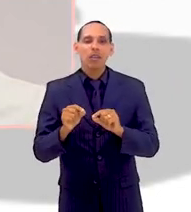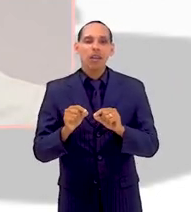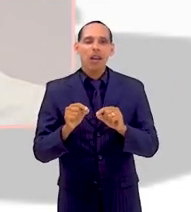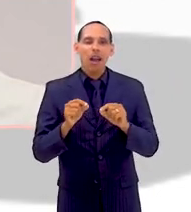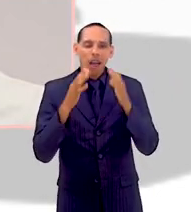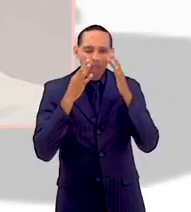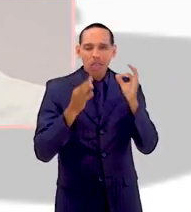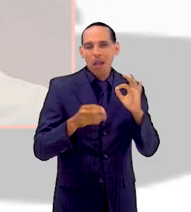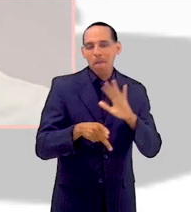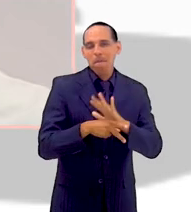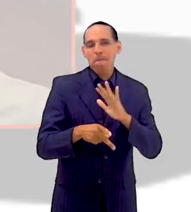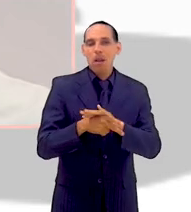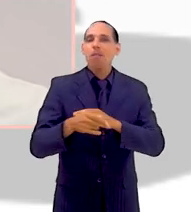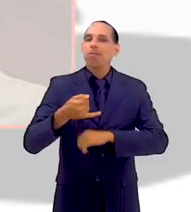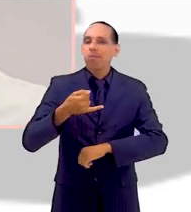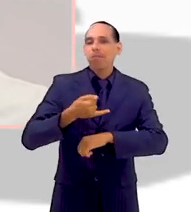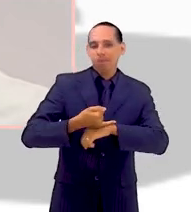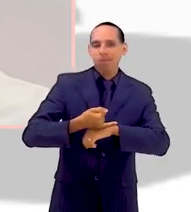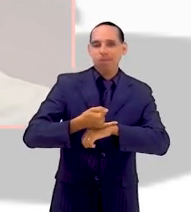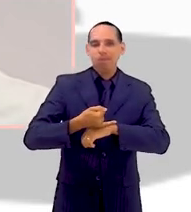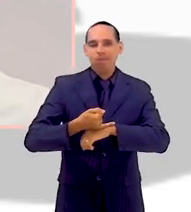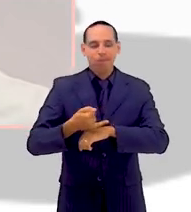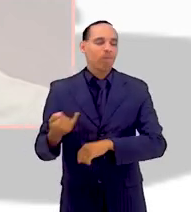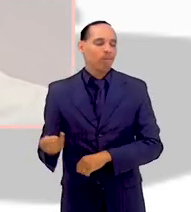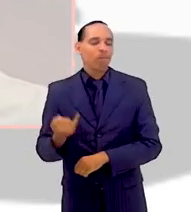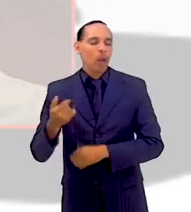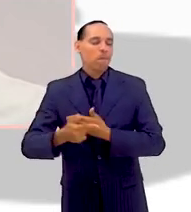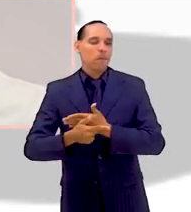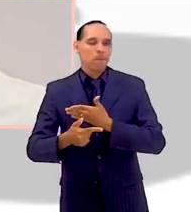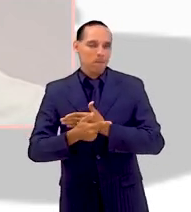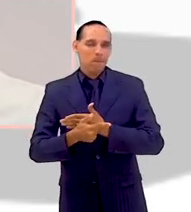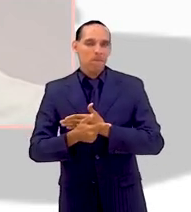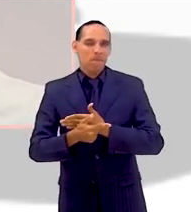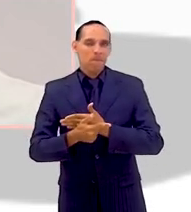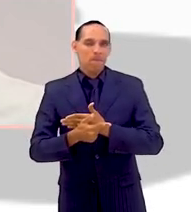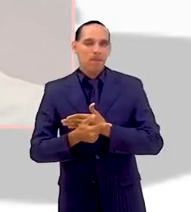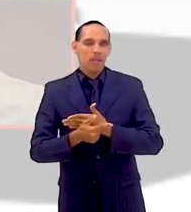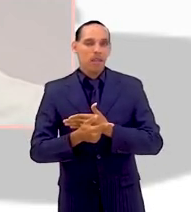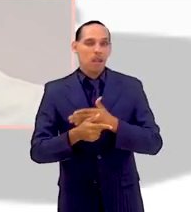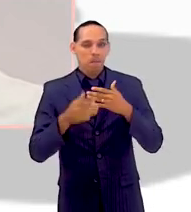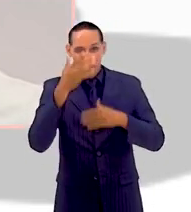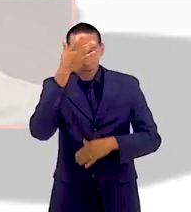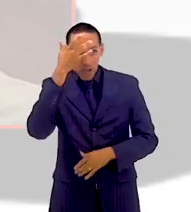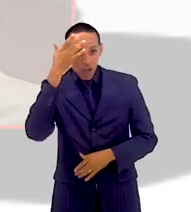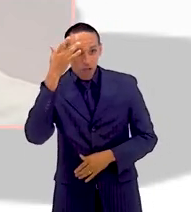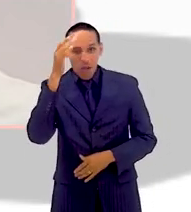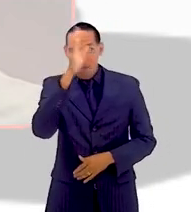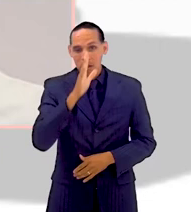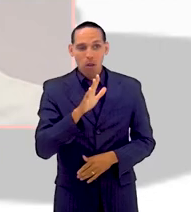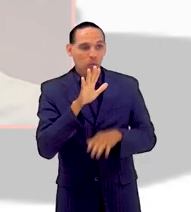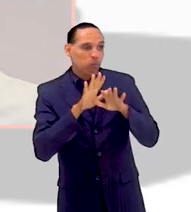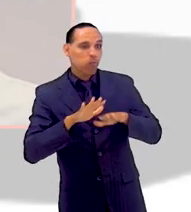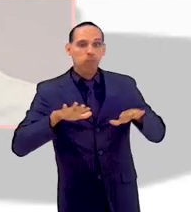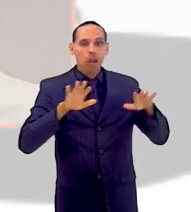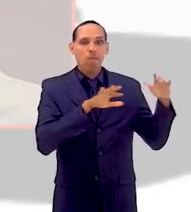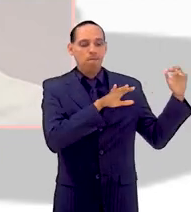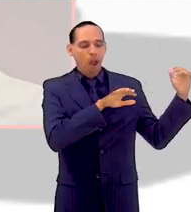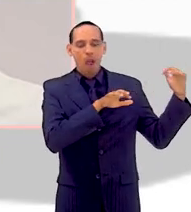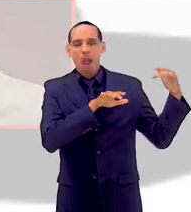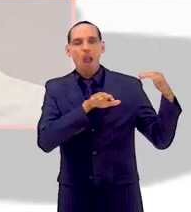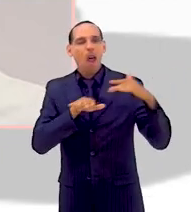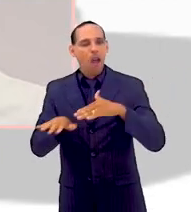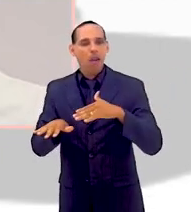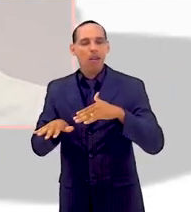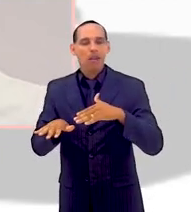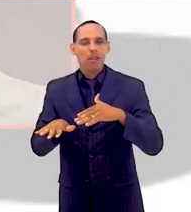claro, exerceu um grande papel nesse processo, atraindo muitos brasileiros, e a partir daí, devido à pequena